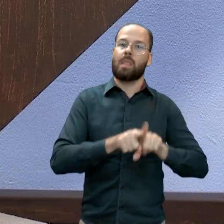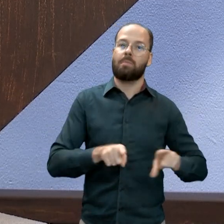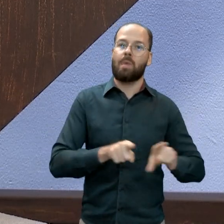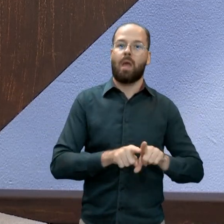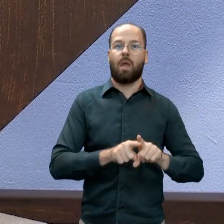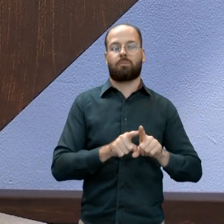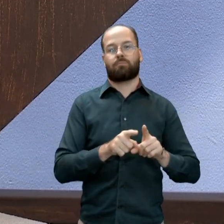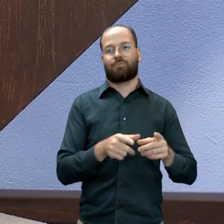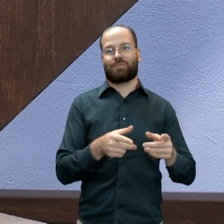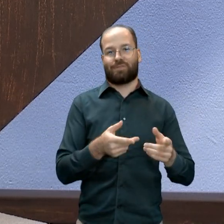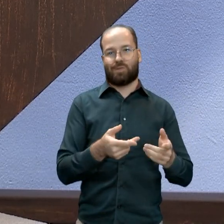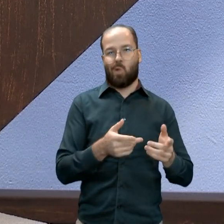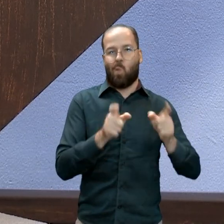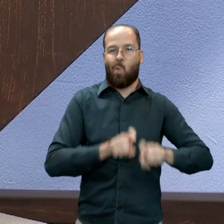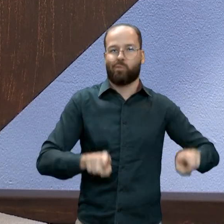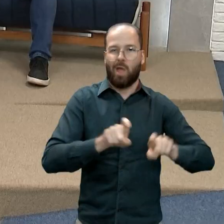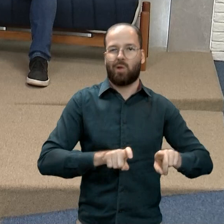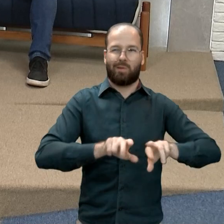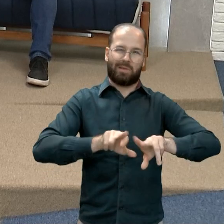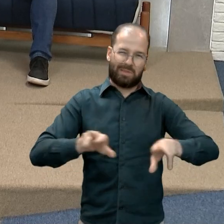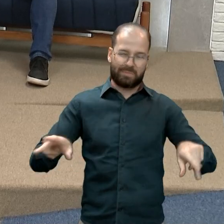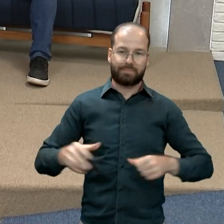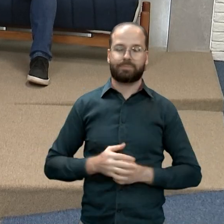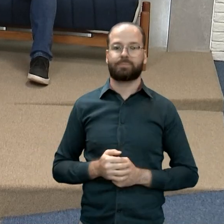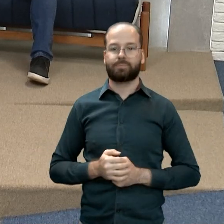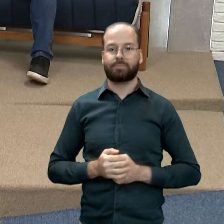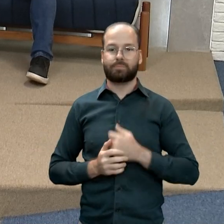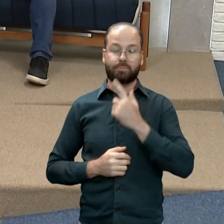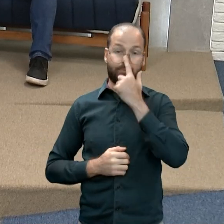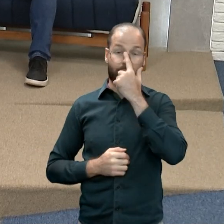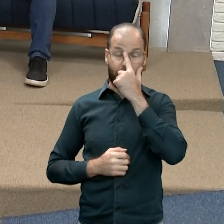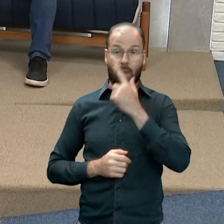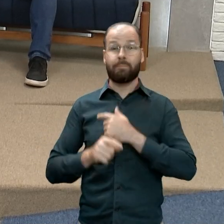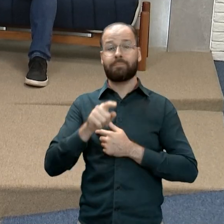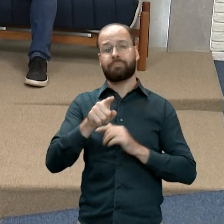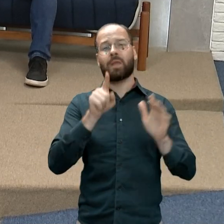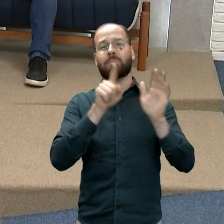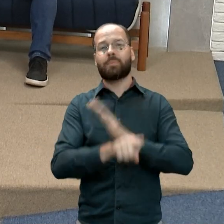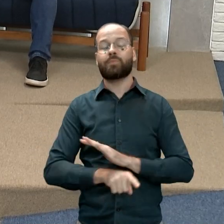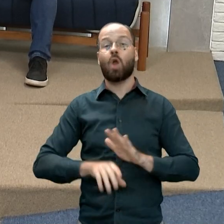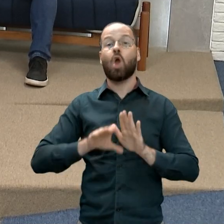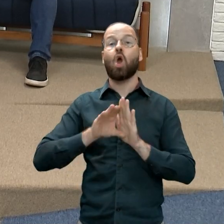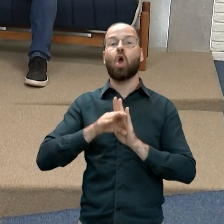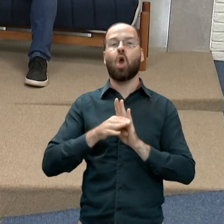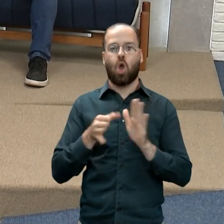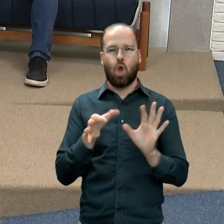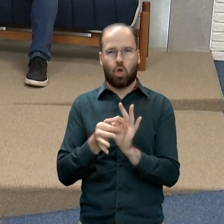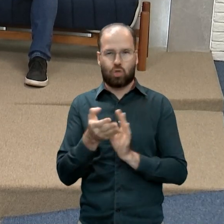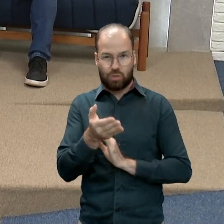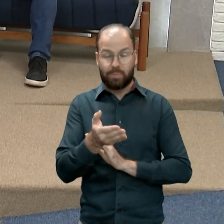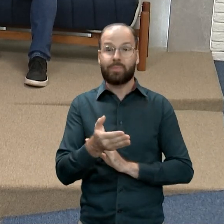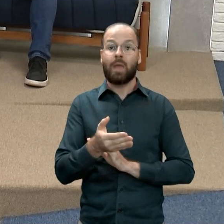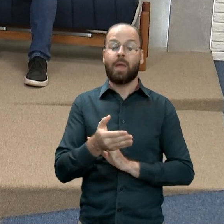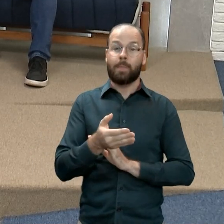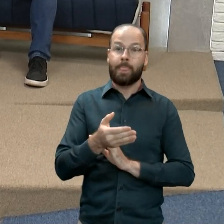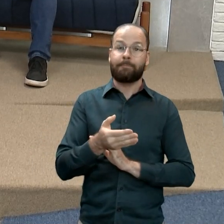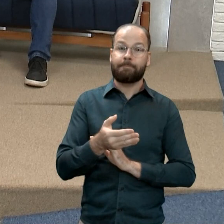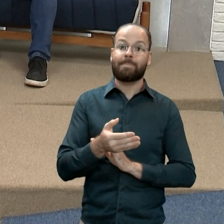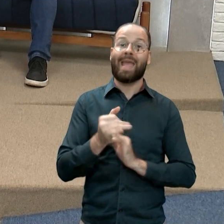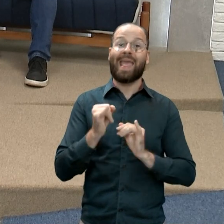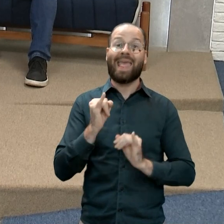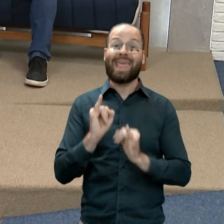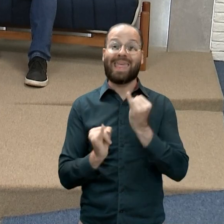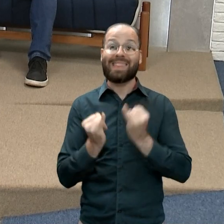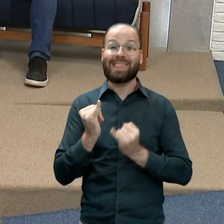racionalização. Essa é a ideia. Nesse conceito, a indústria 5.0 seria o quê? é o conjunto de tecnologias, processos